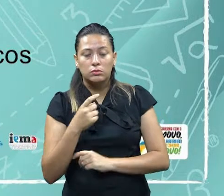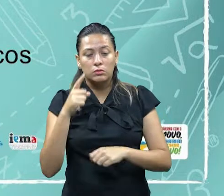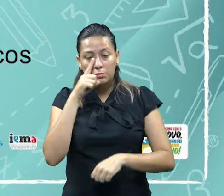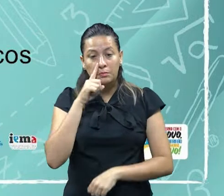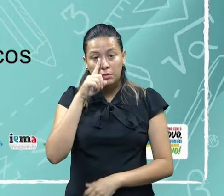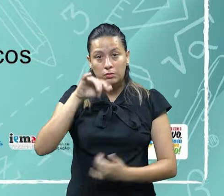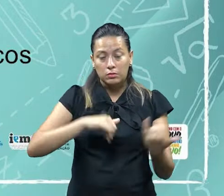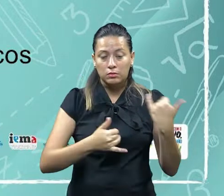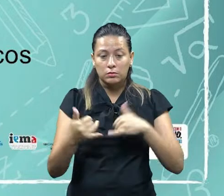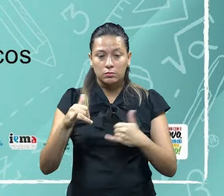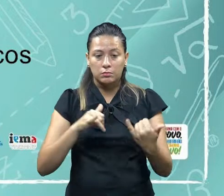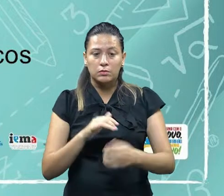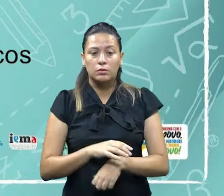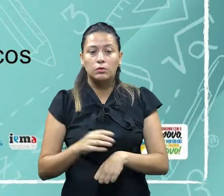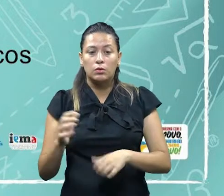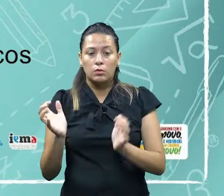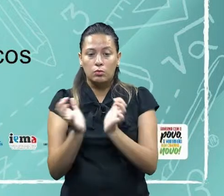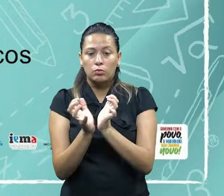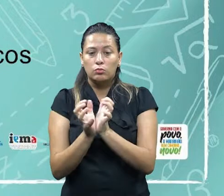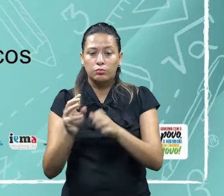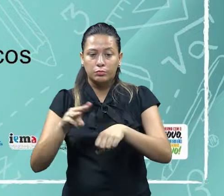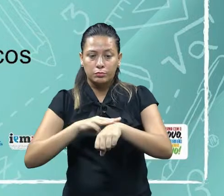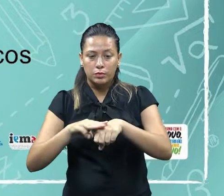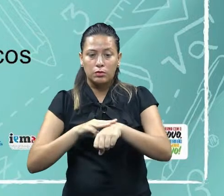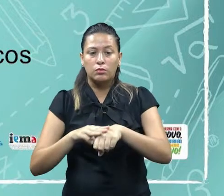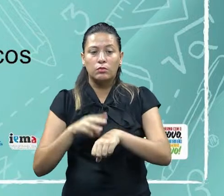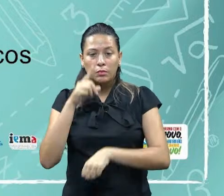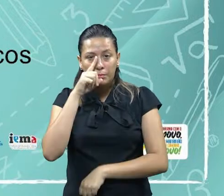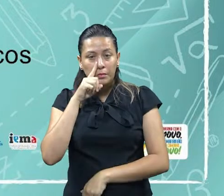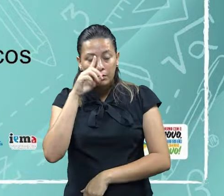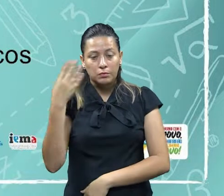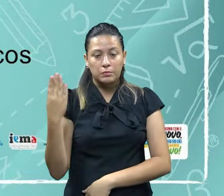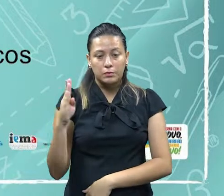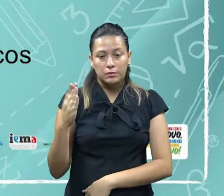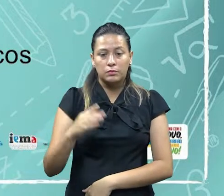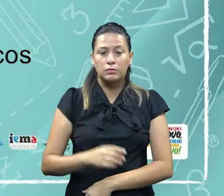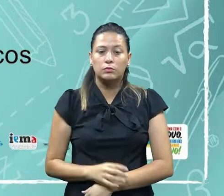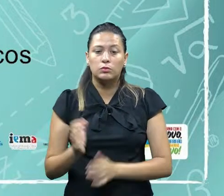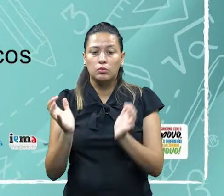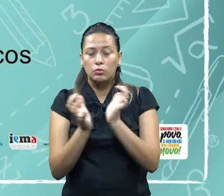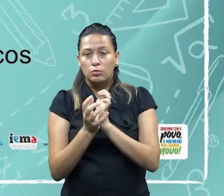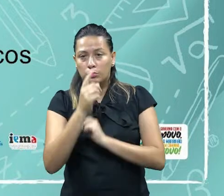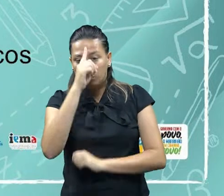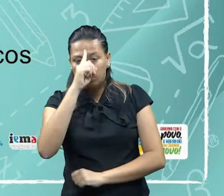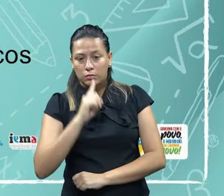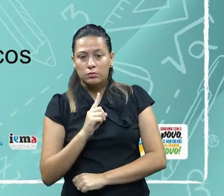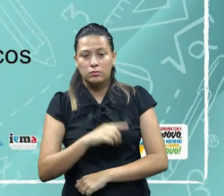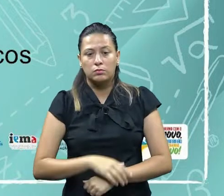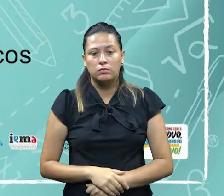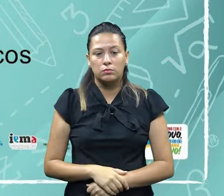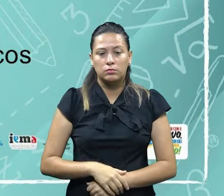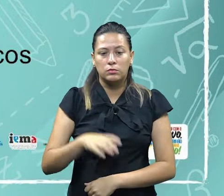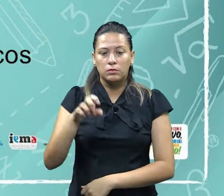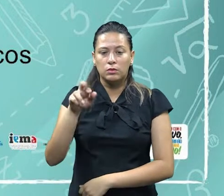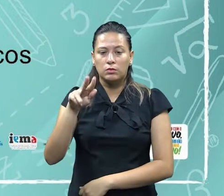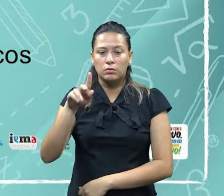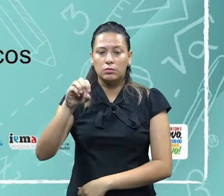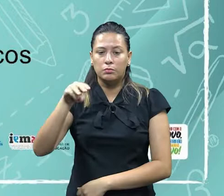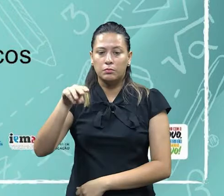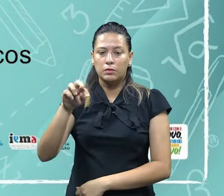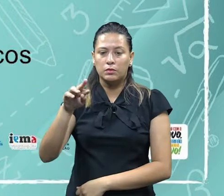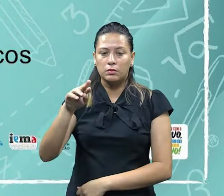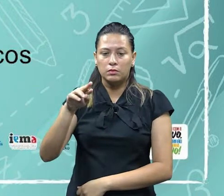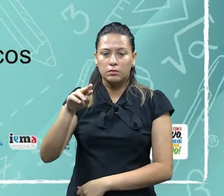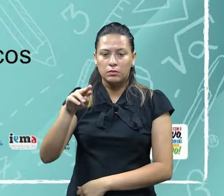químico. Grupo marrom, riscos biológicos. Grupo amarelo, ergométricos. E o grupo azul, risco